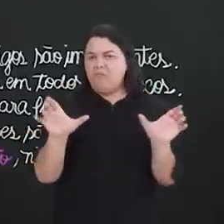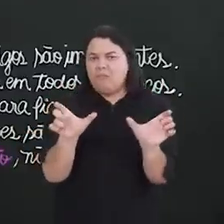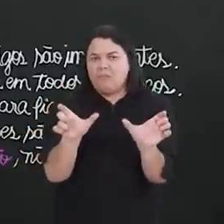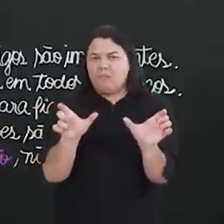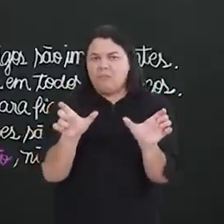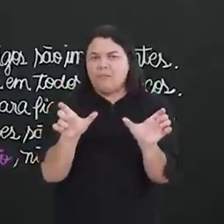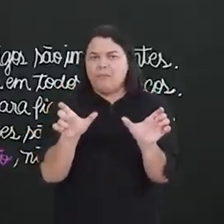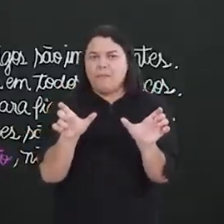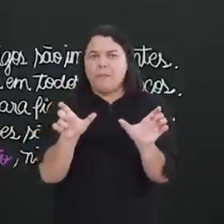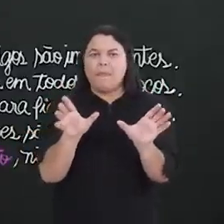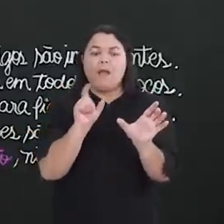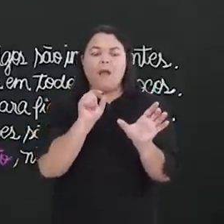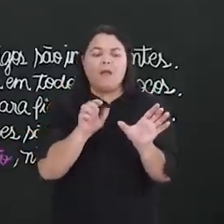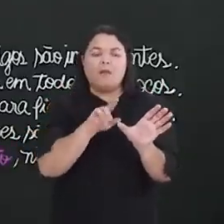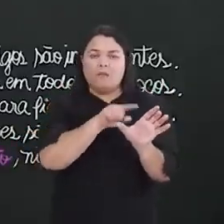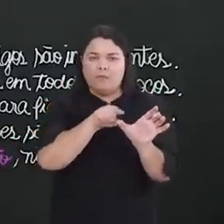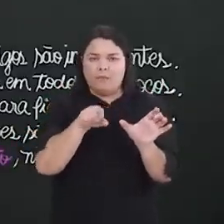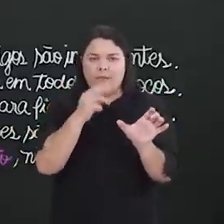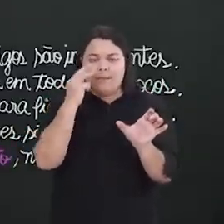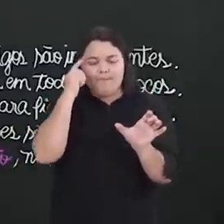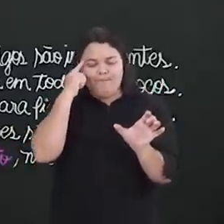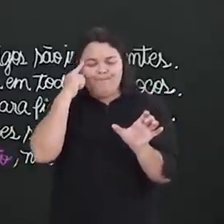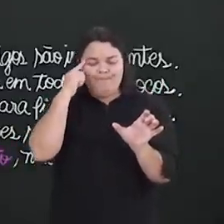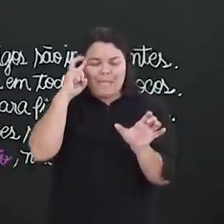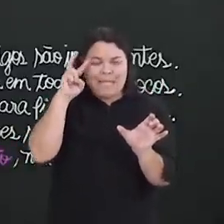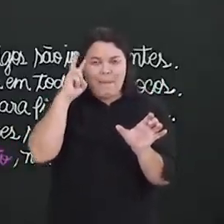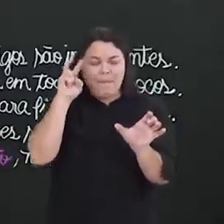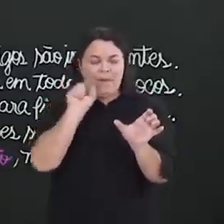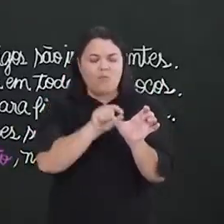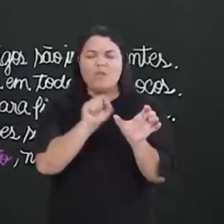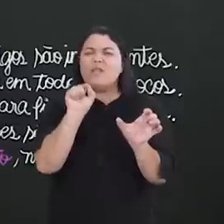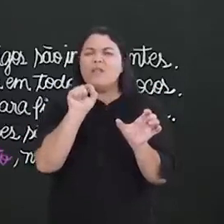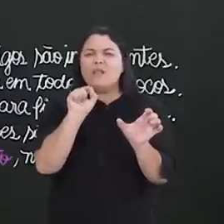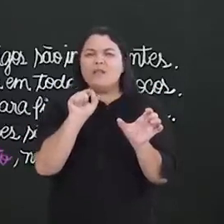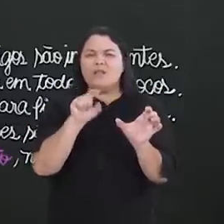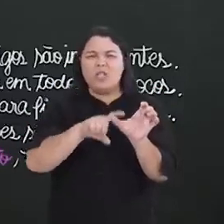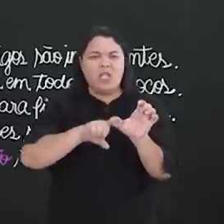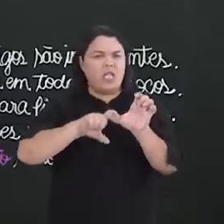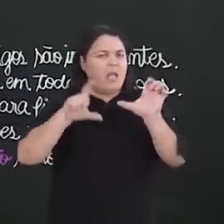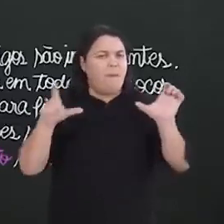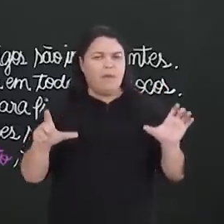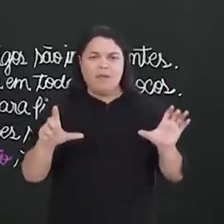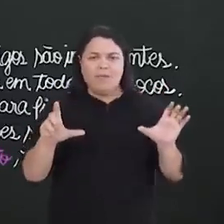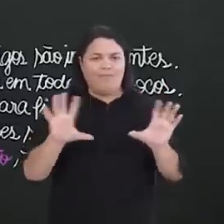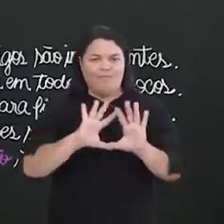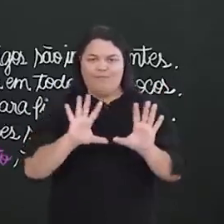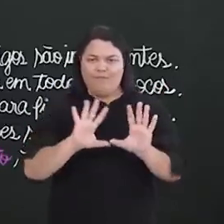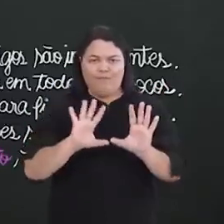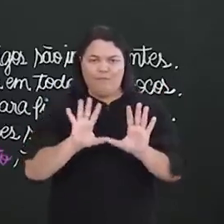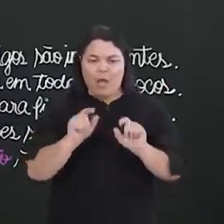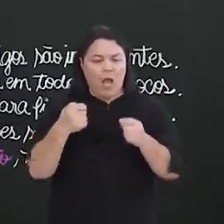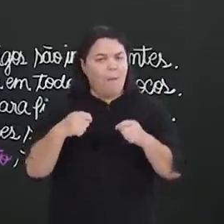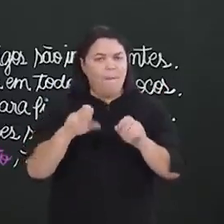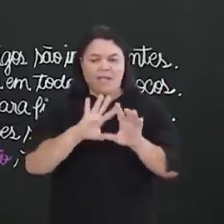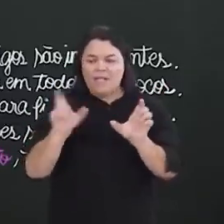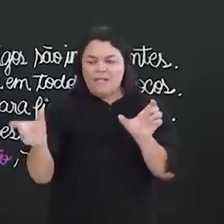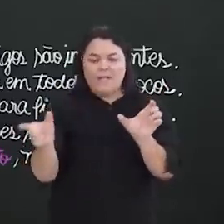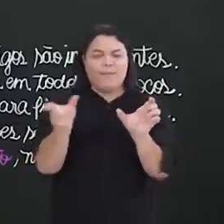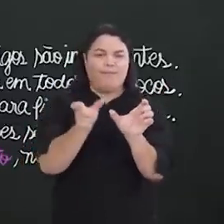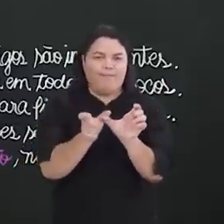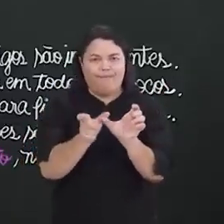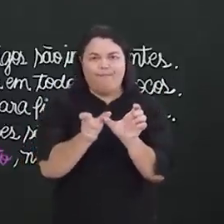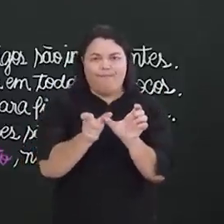estudos, a ideia de que uma oração coordenada é uma oração independente, ou seja, ela não depende de outra para sobreviver dentro